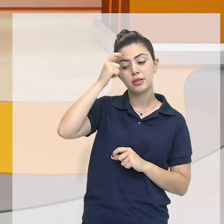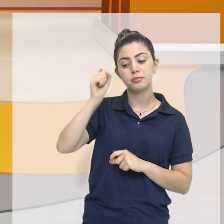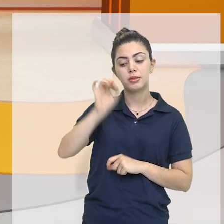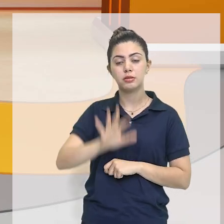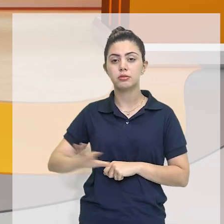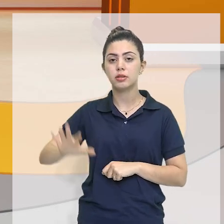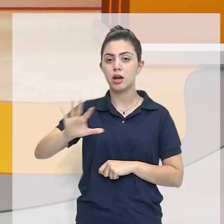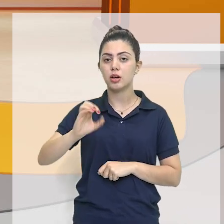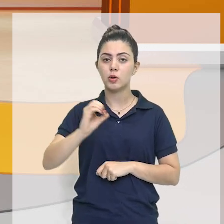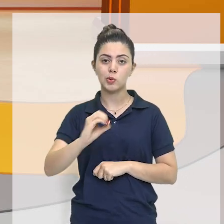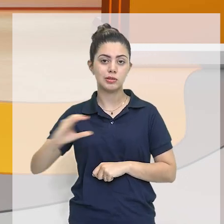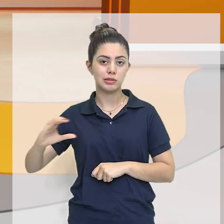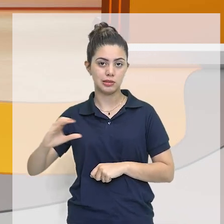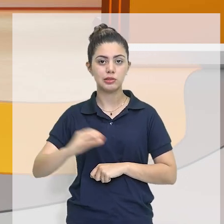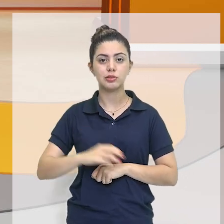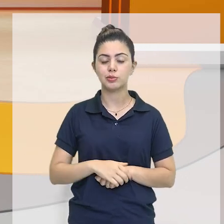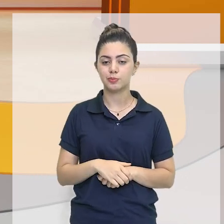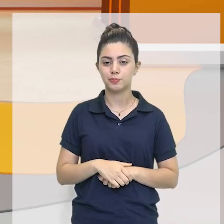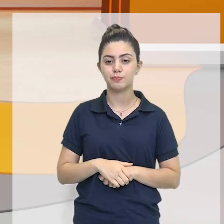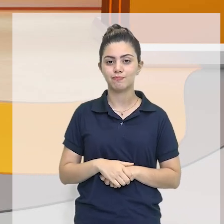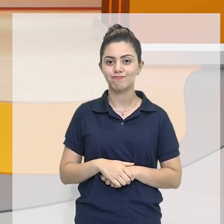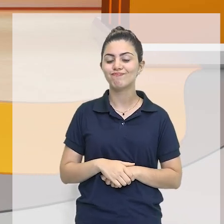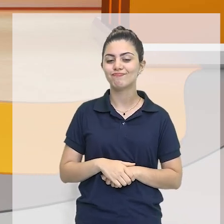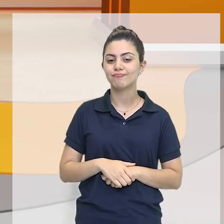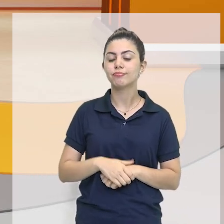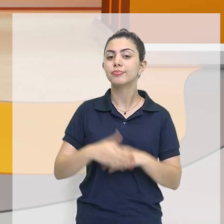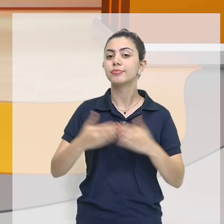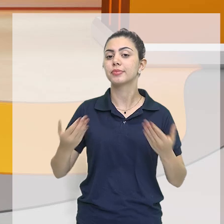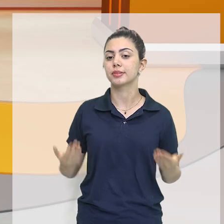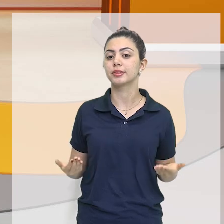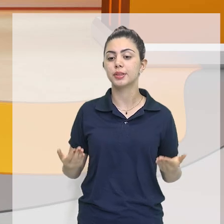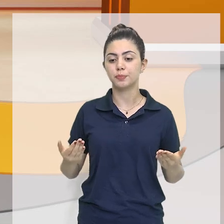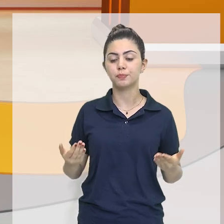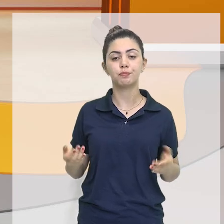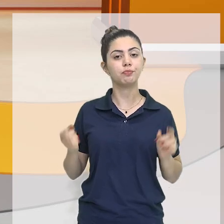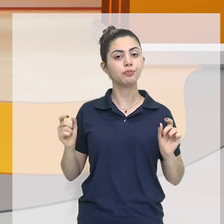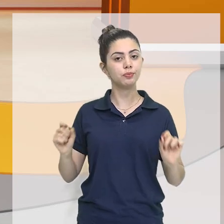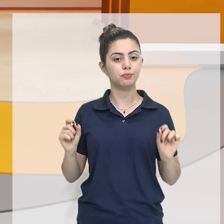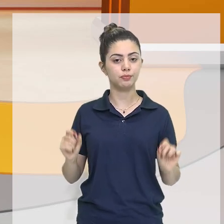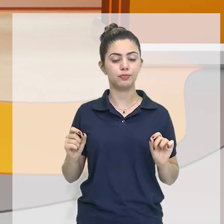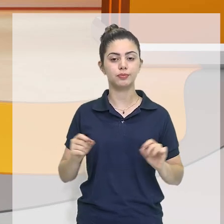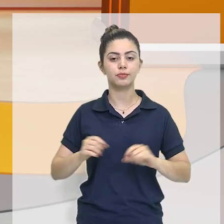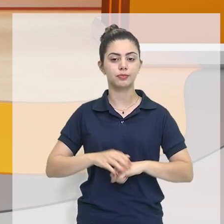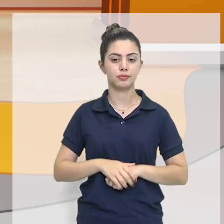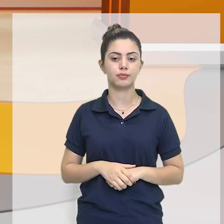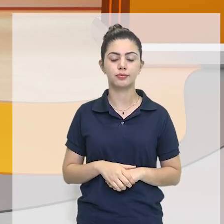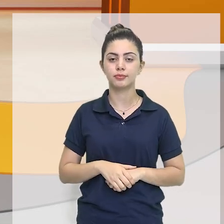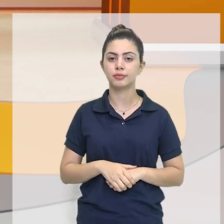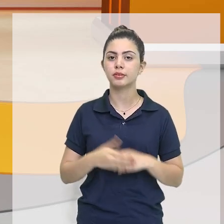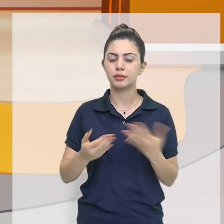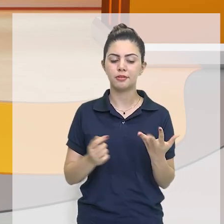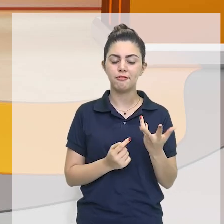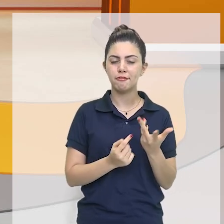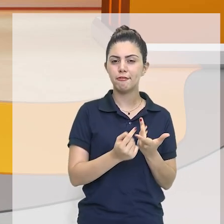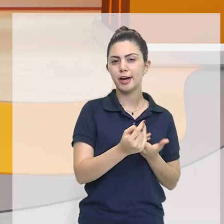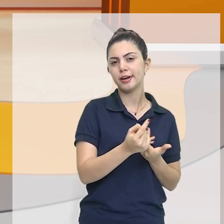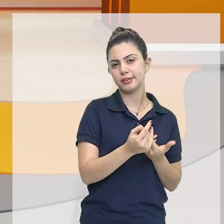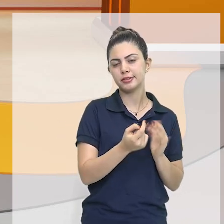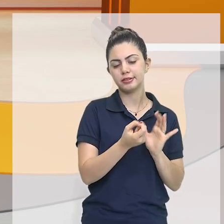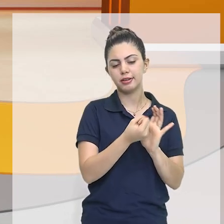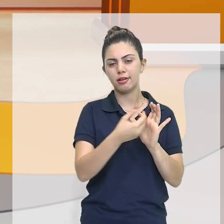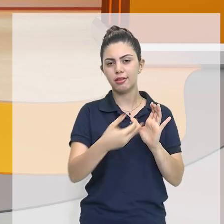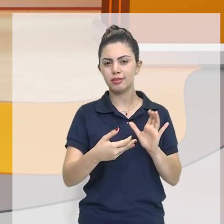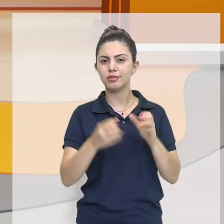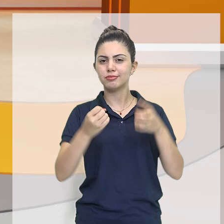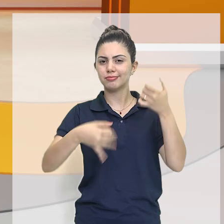ocidental. Bom, e diante, né, desses pontos em que